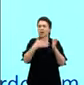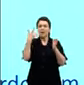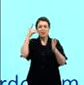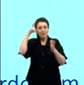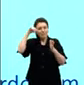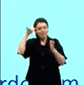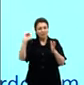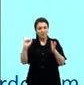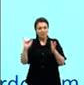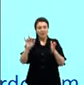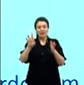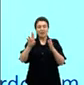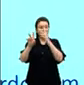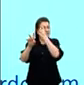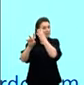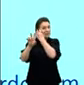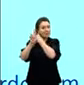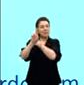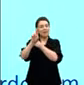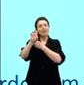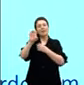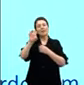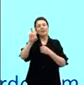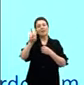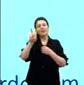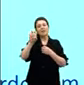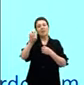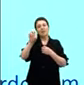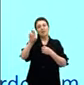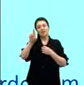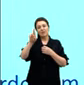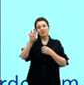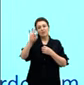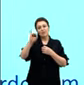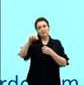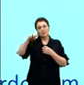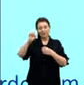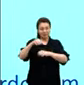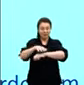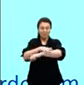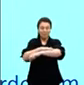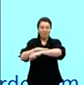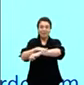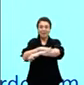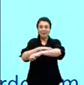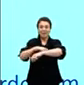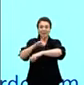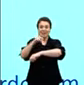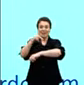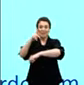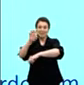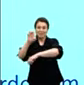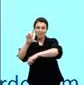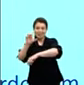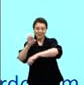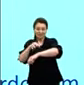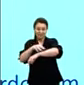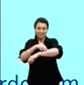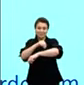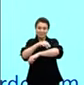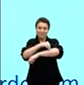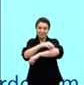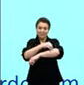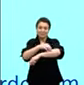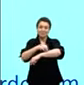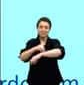o revestimento? Principalmente na pele, né? A gente remete à pele. A pele, então, ela vai estar fazendo